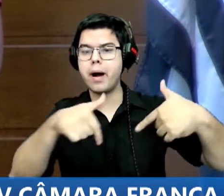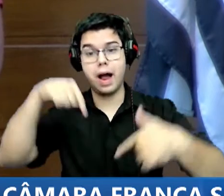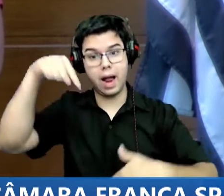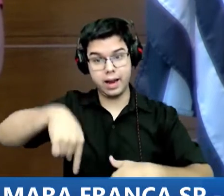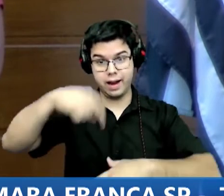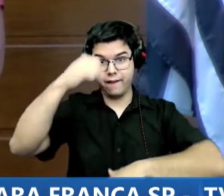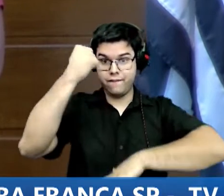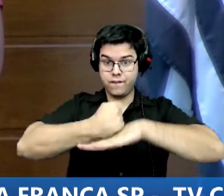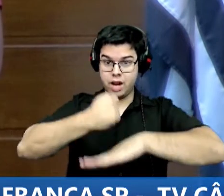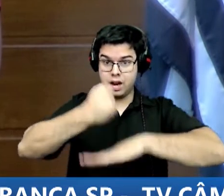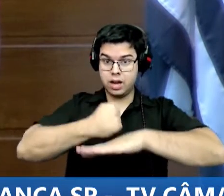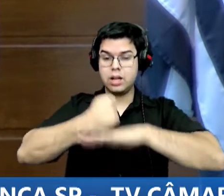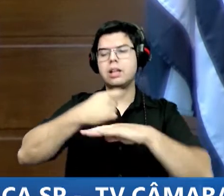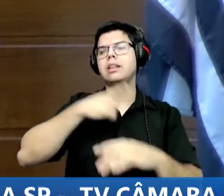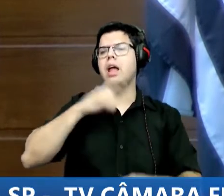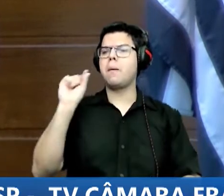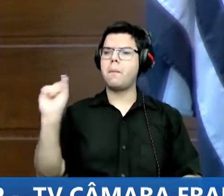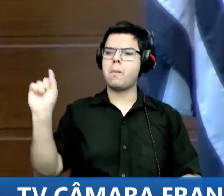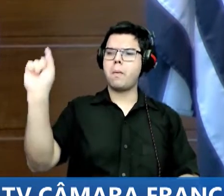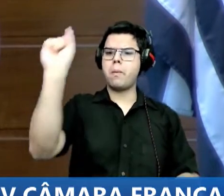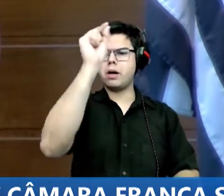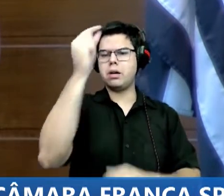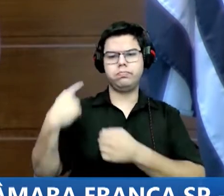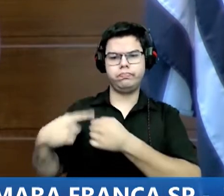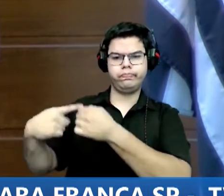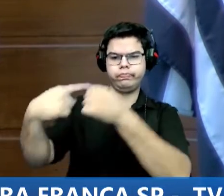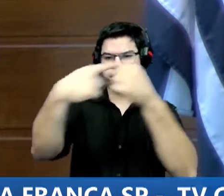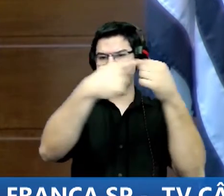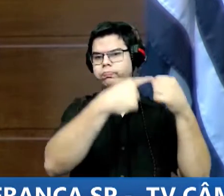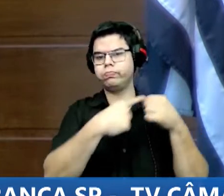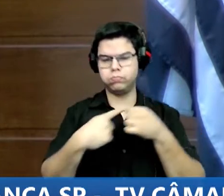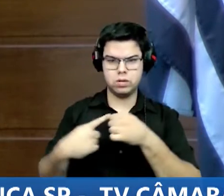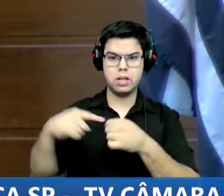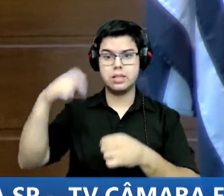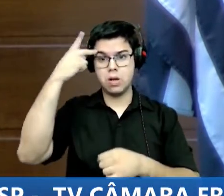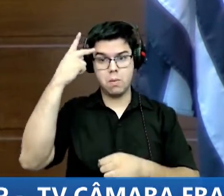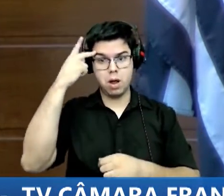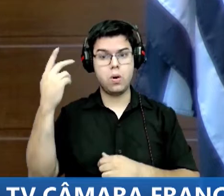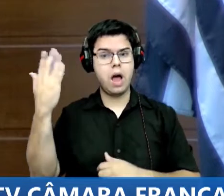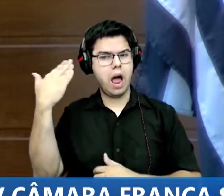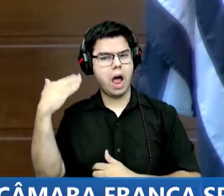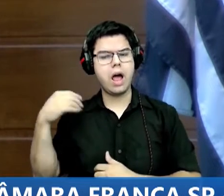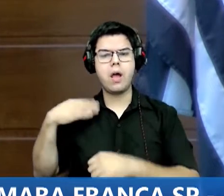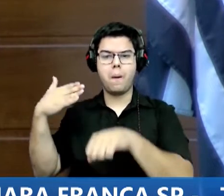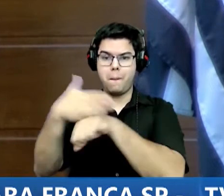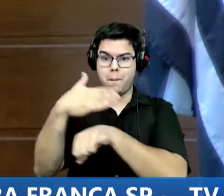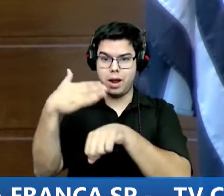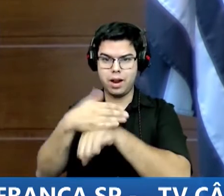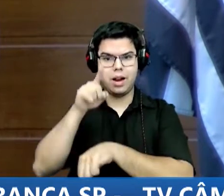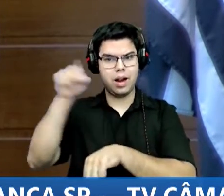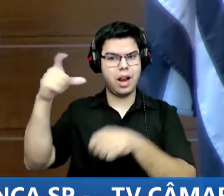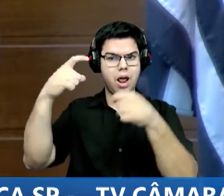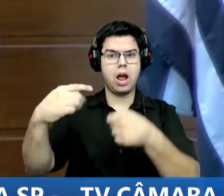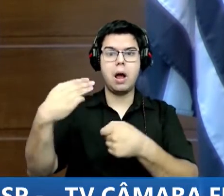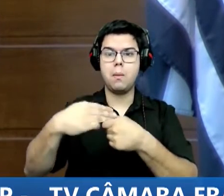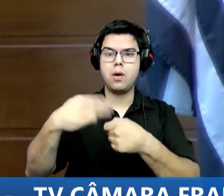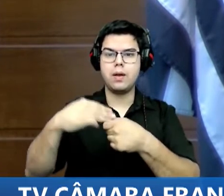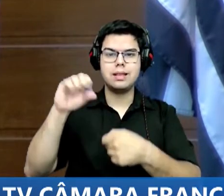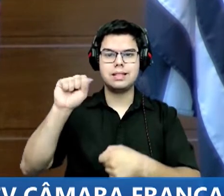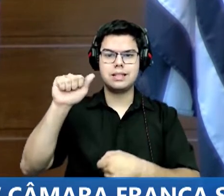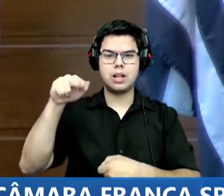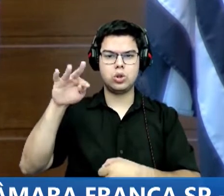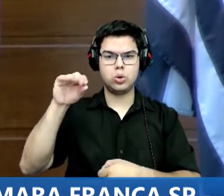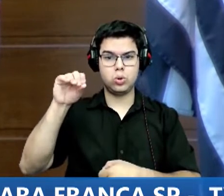diversos municípios do estado de São Paulo. Recentemente participei de uma audiência pública no município de Santos, para narrar a experiência das